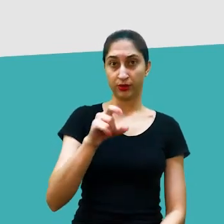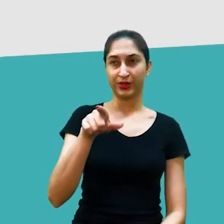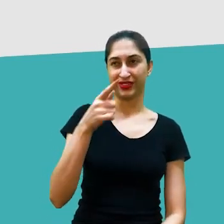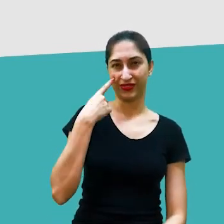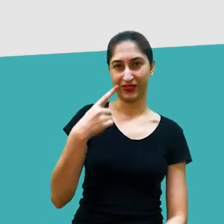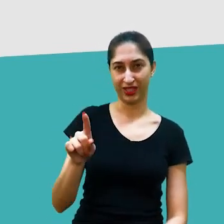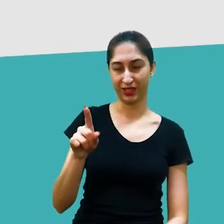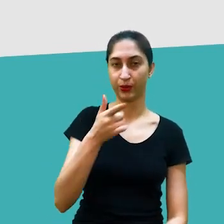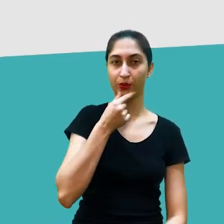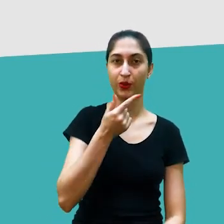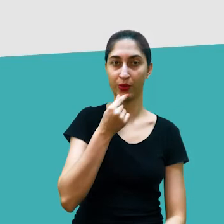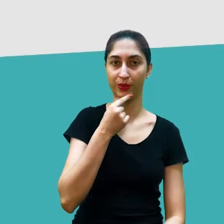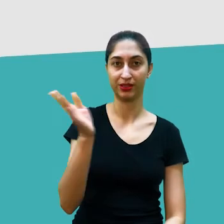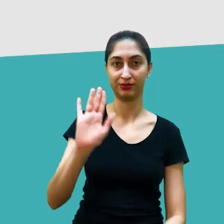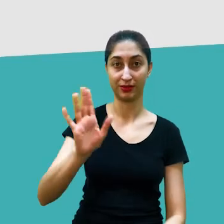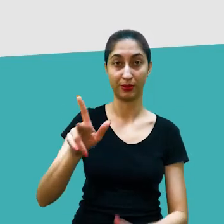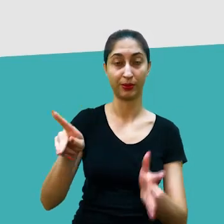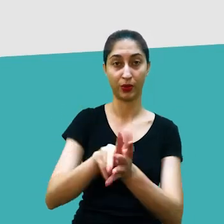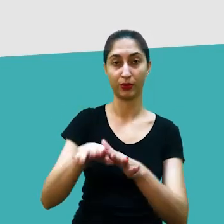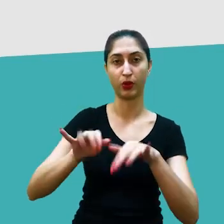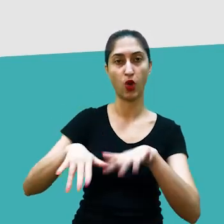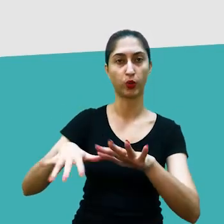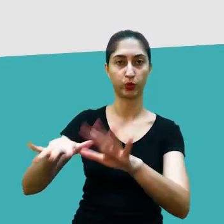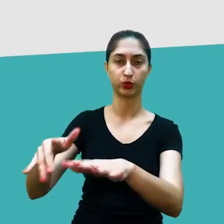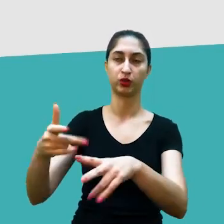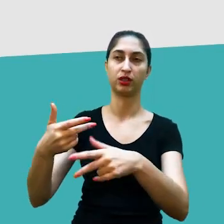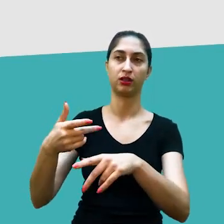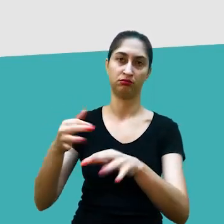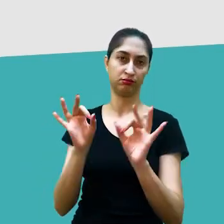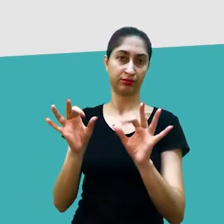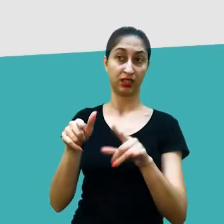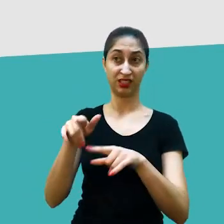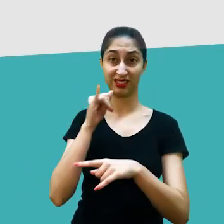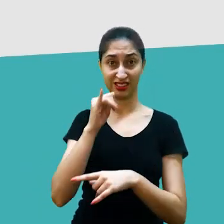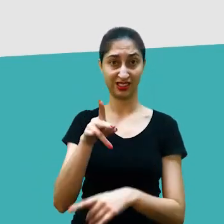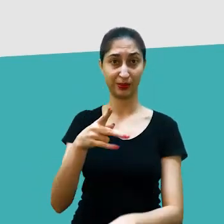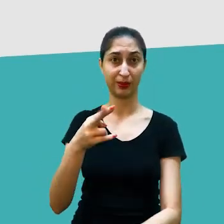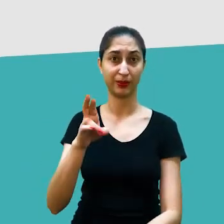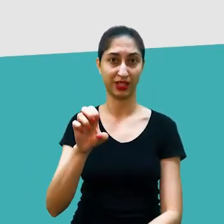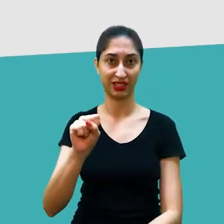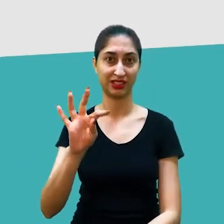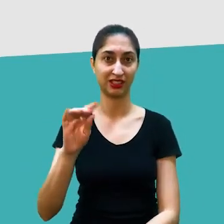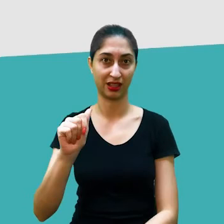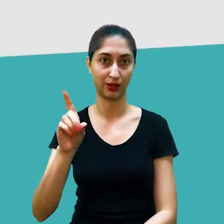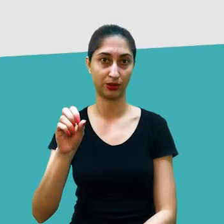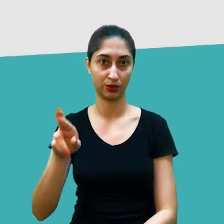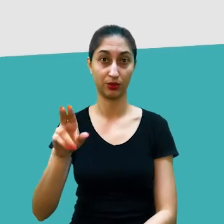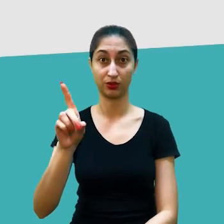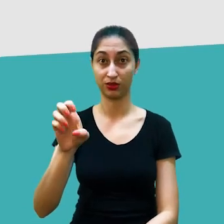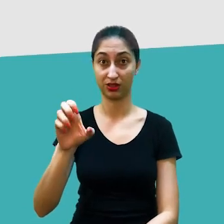dizendo, quando ele se despede da alta costura, que ele é um prestador de serviços, aquele dia eu caí da cadeira, porque se